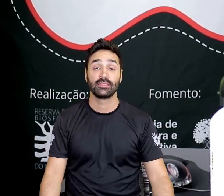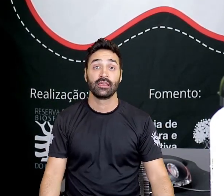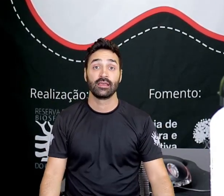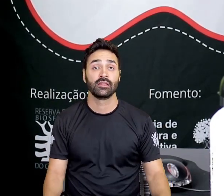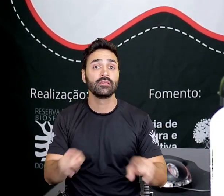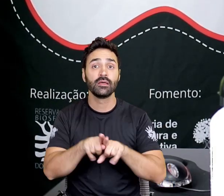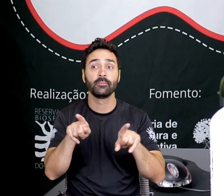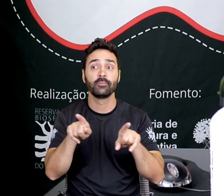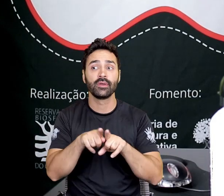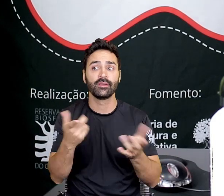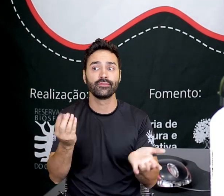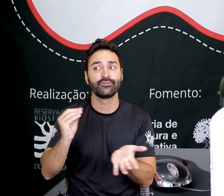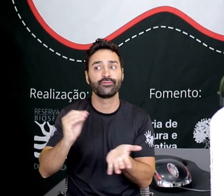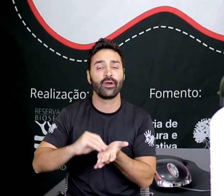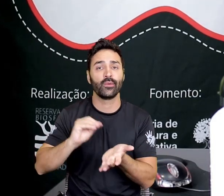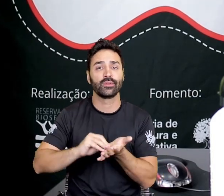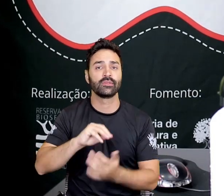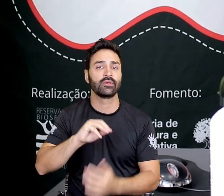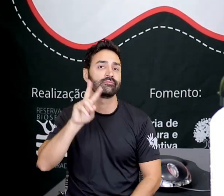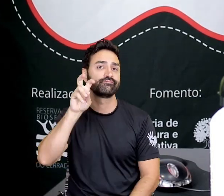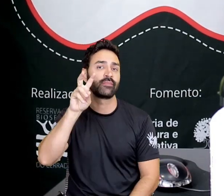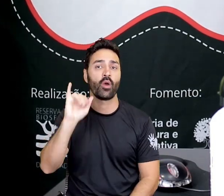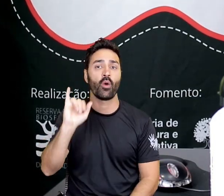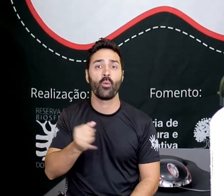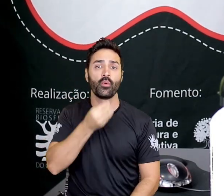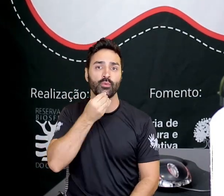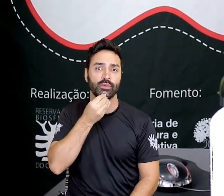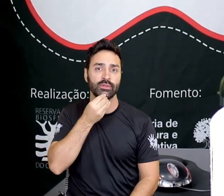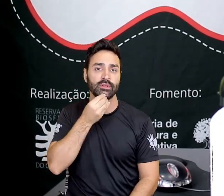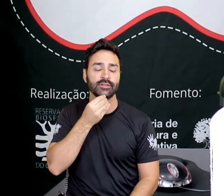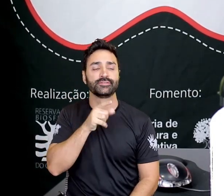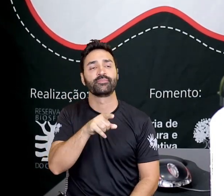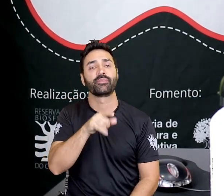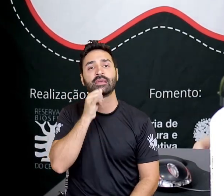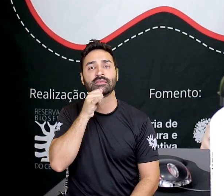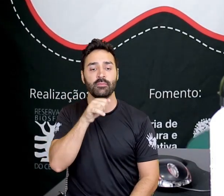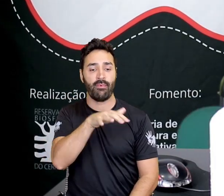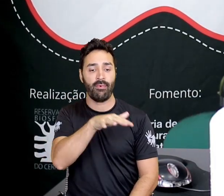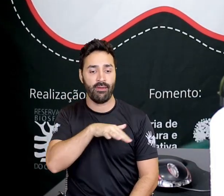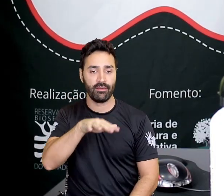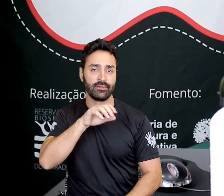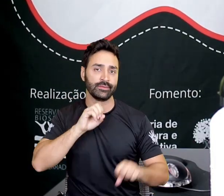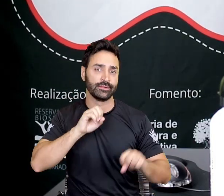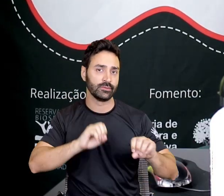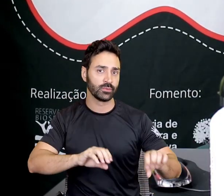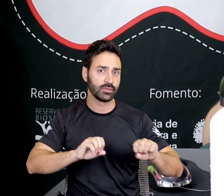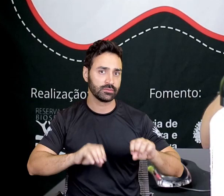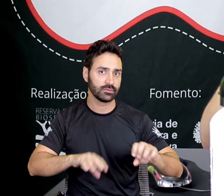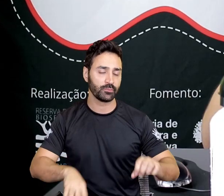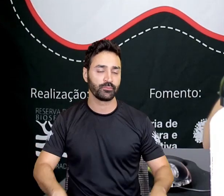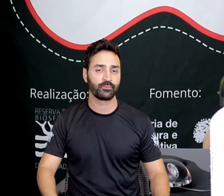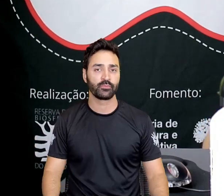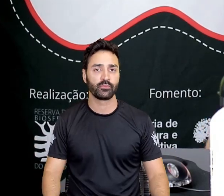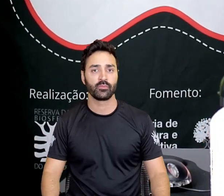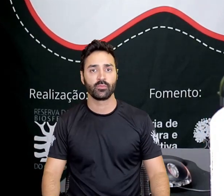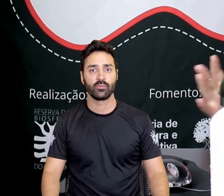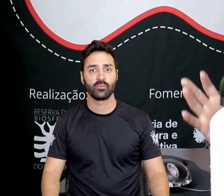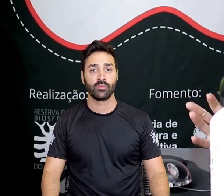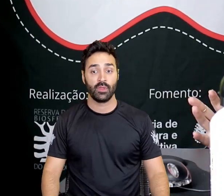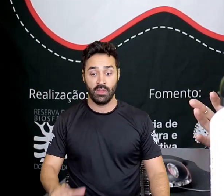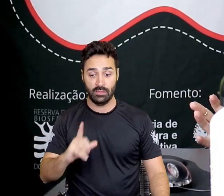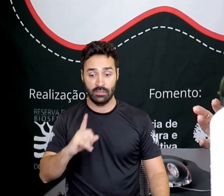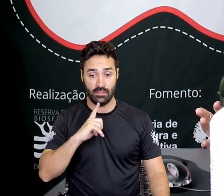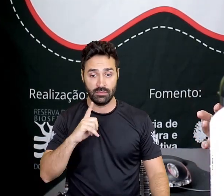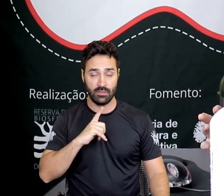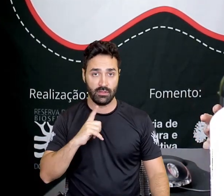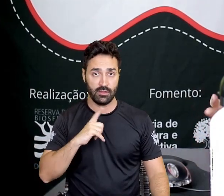poucas oportunidades, falaram na dificuldade na educação. A partir do momento que a gente abre esse